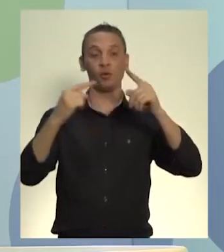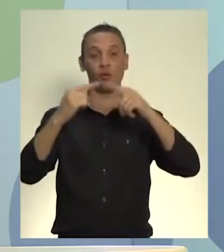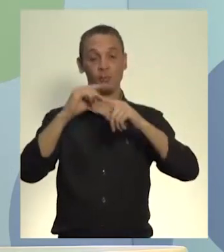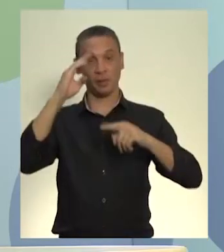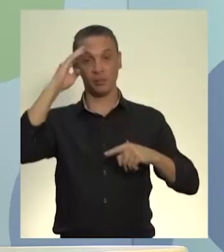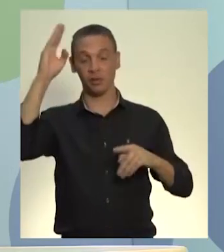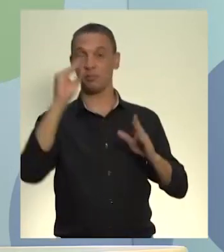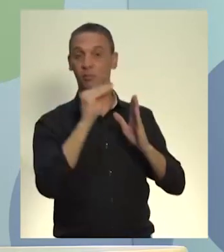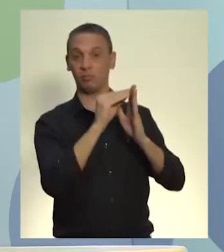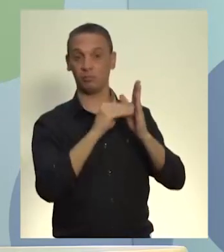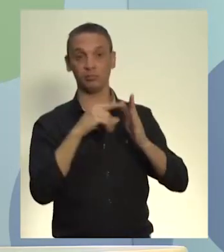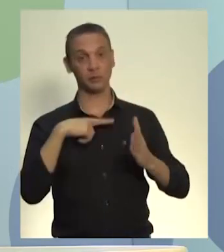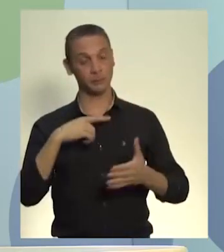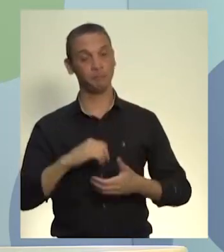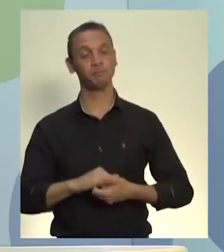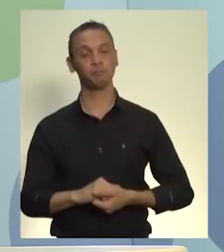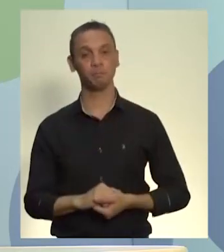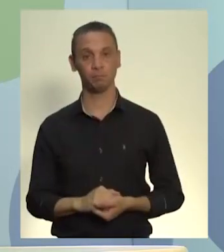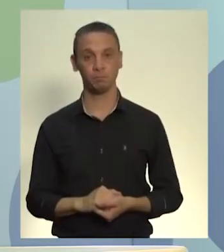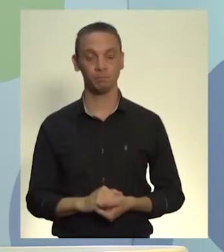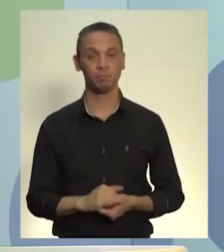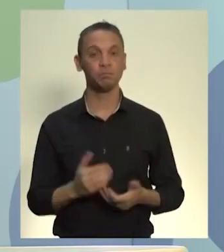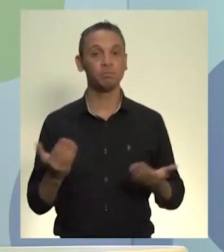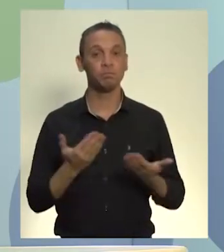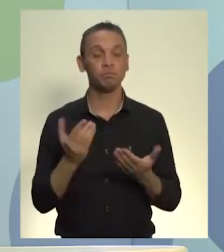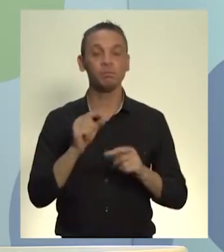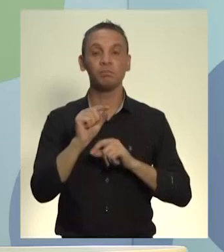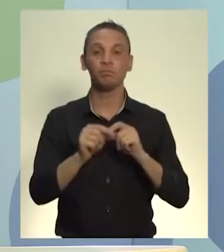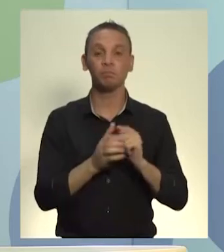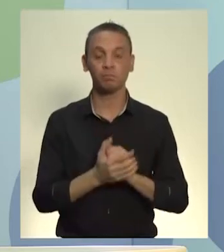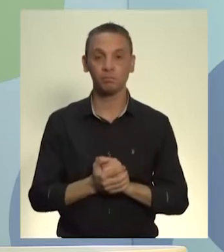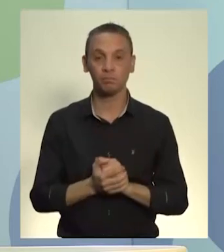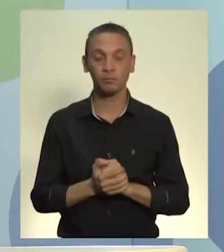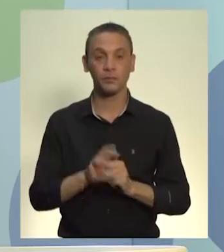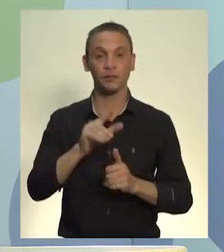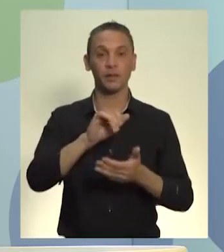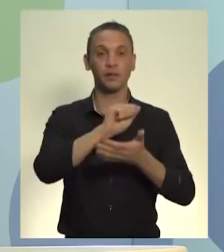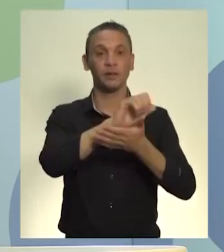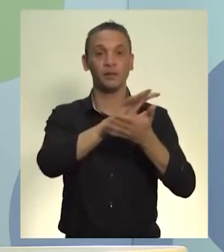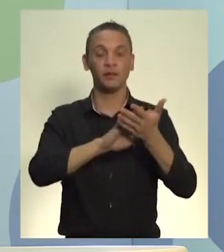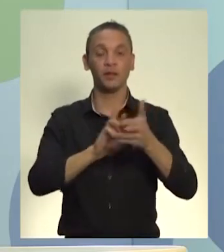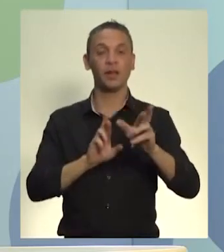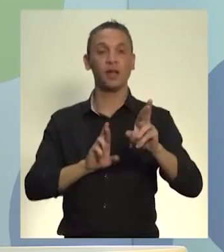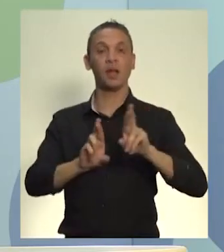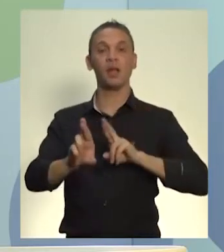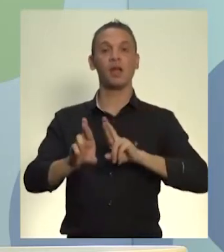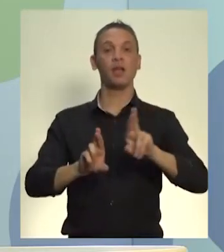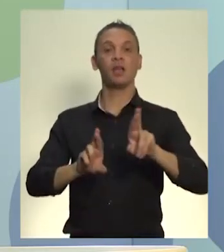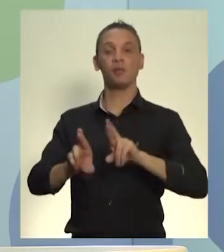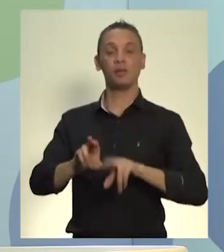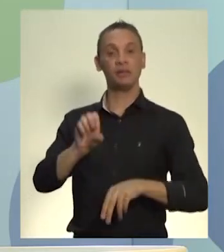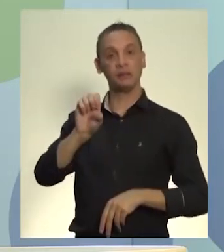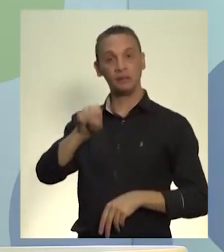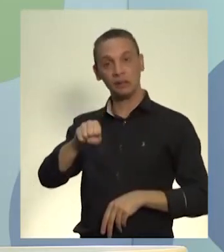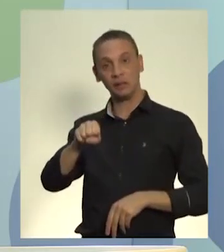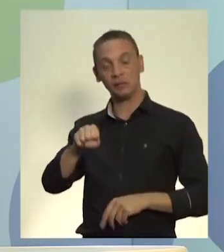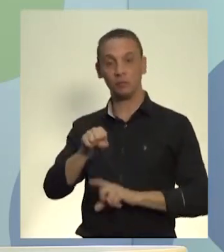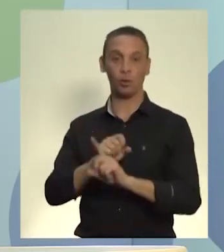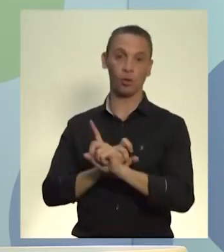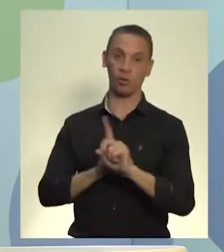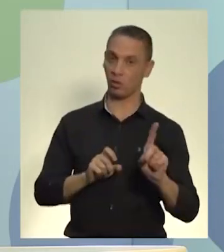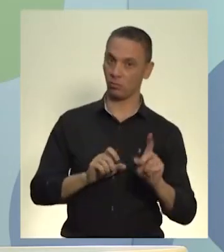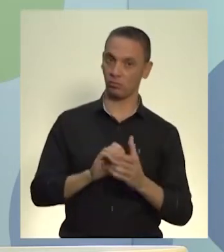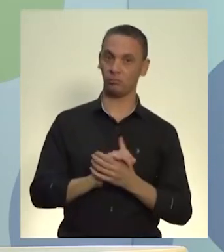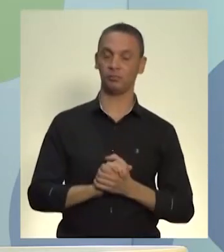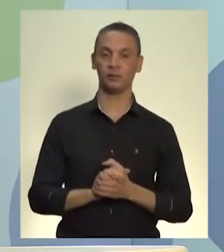e anotarem. E agora a gente vai fazer um exercício de responder sim ou não, tá?